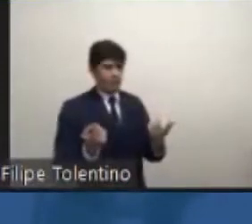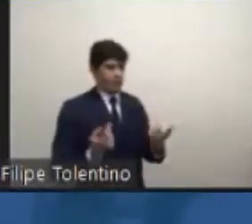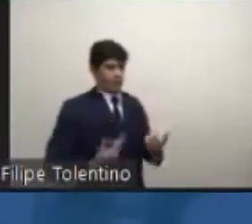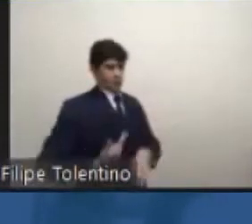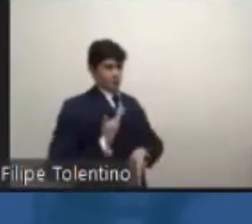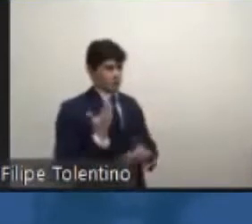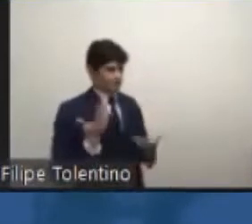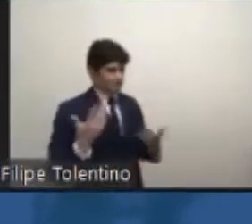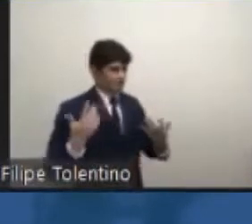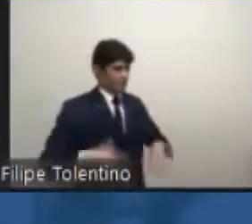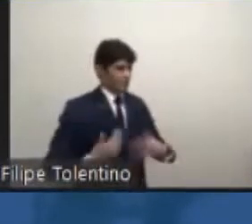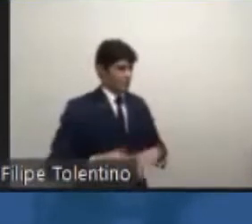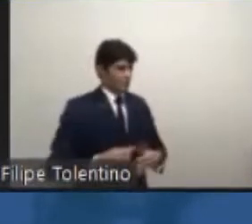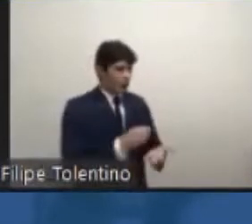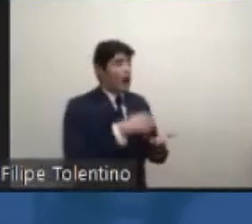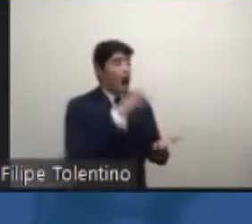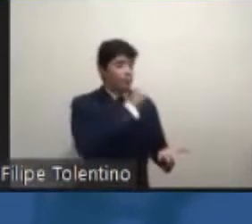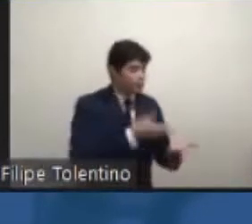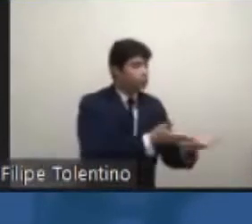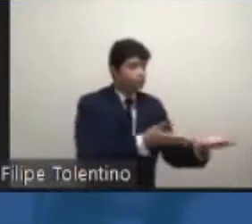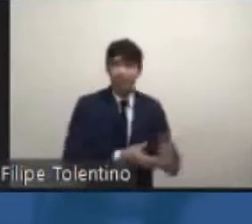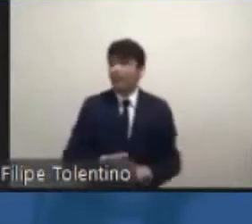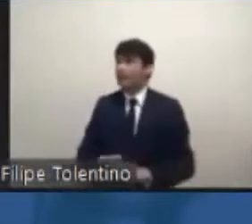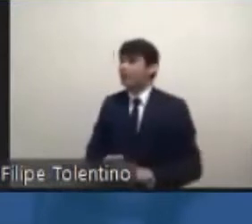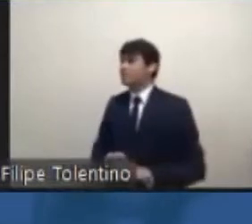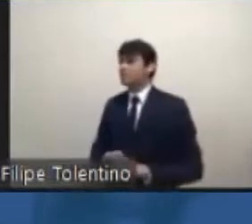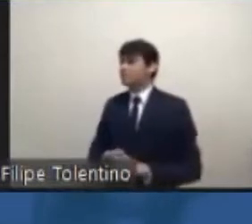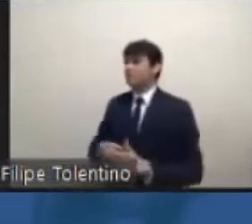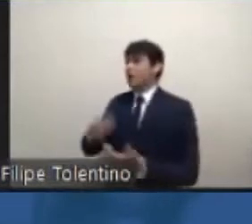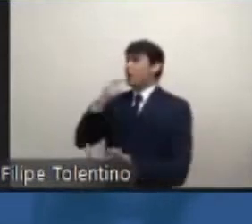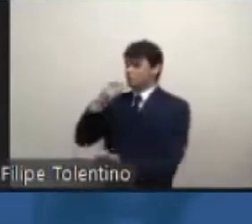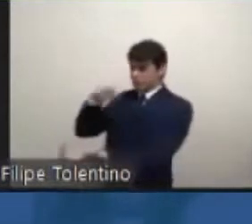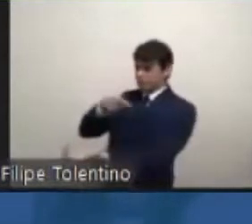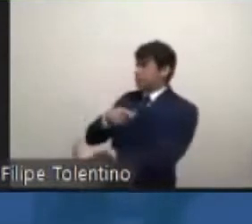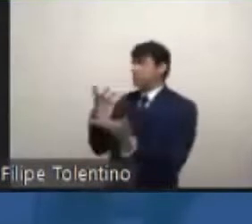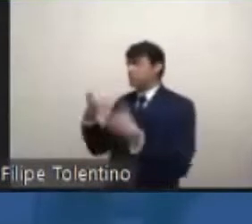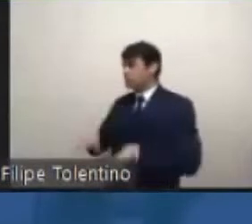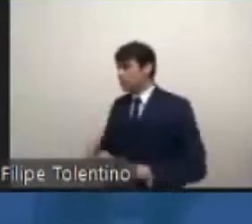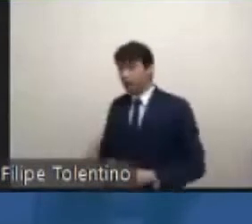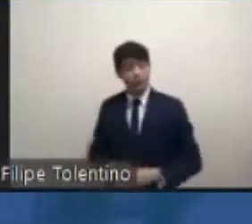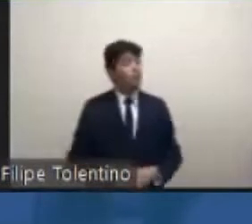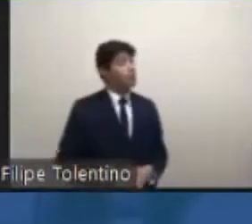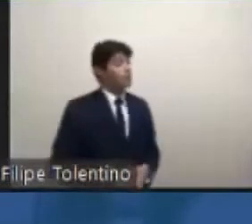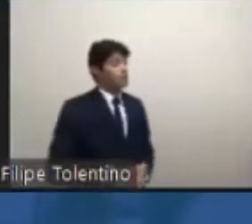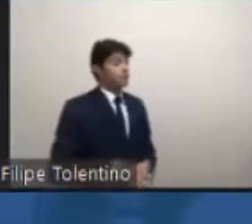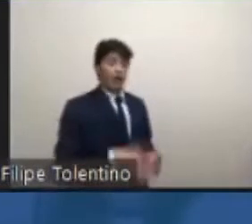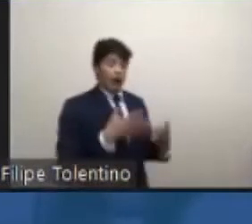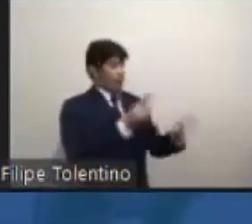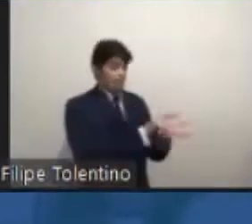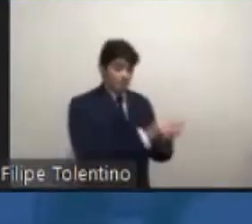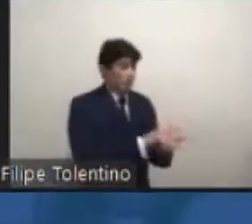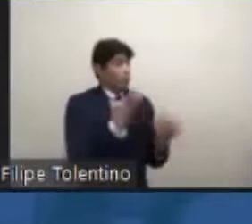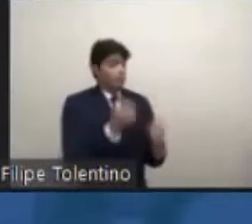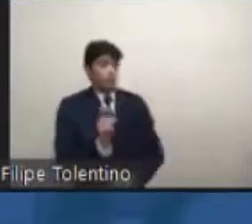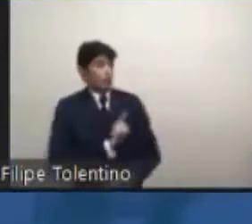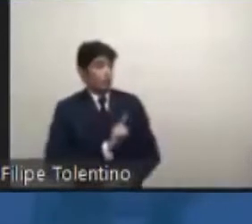documento, embora ele tenha uma diretiva antecipada que diz que ele recusa determinado procedimento como transfusão de sangue. Será que esse documento